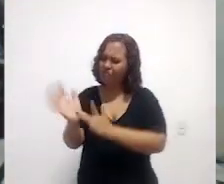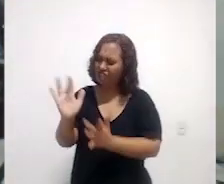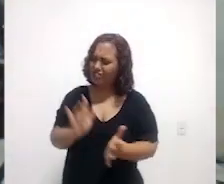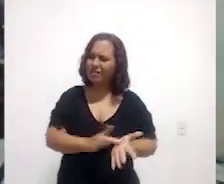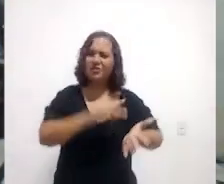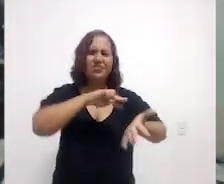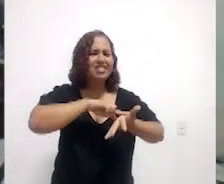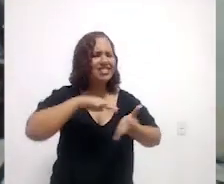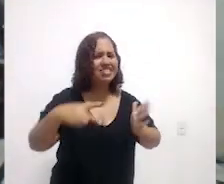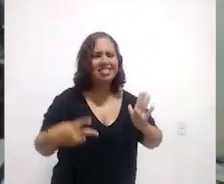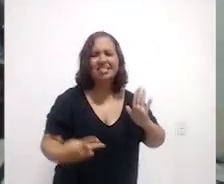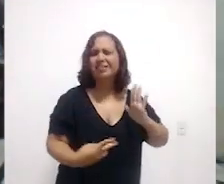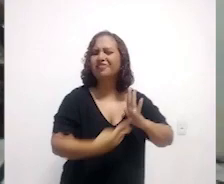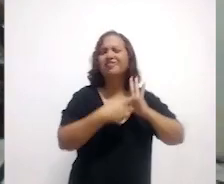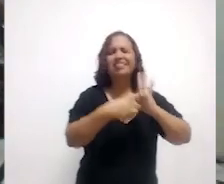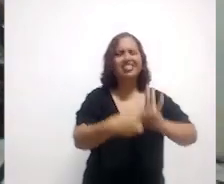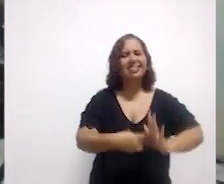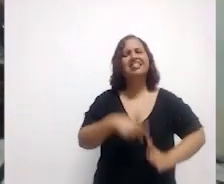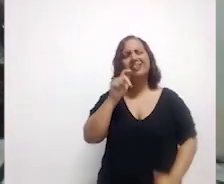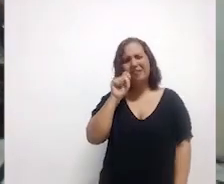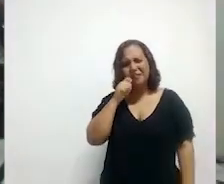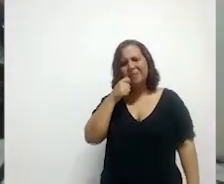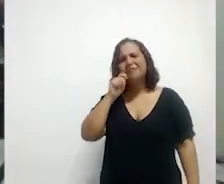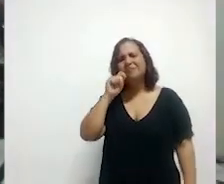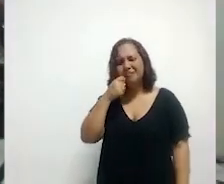Jesus, tu és meu